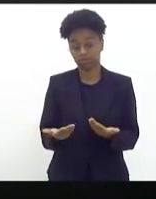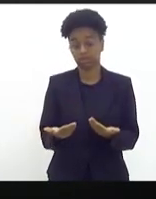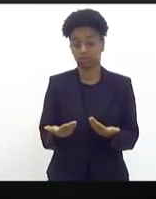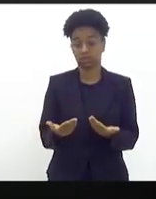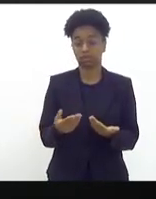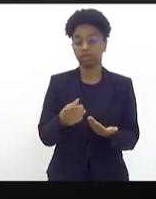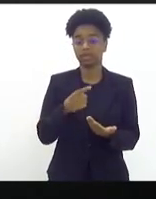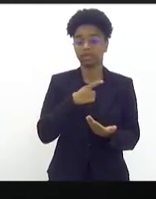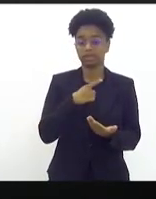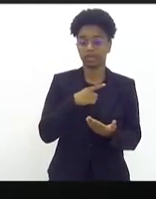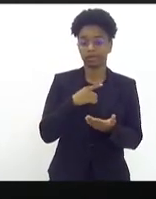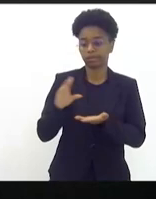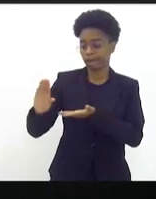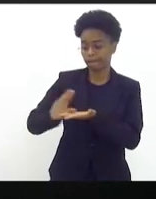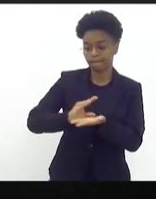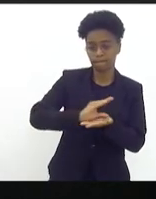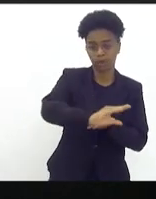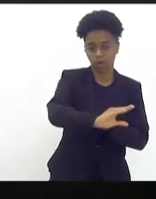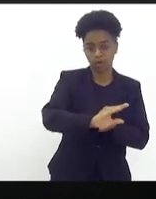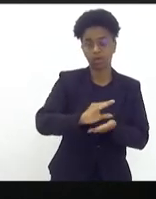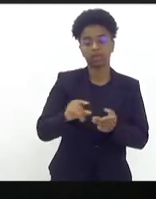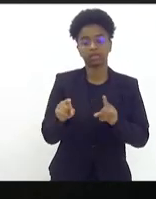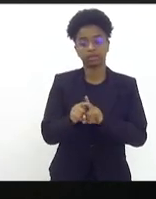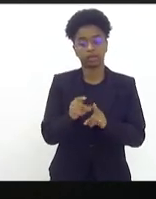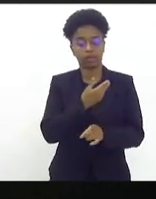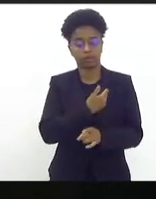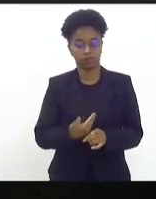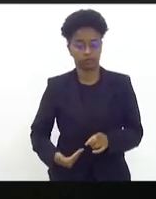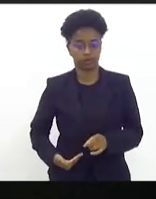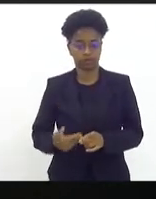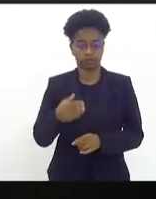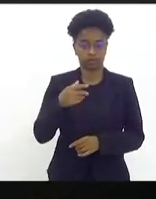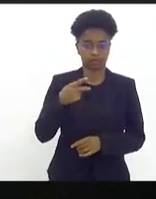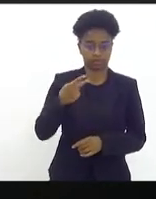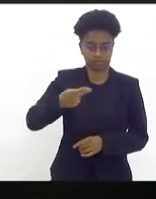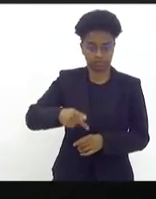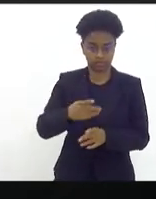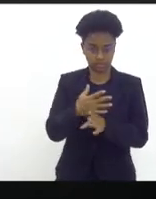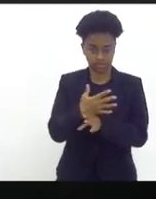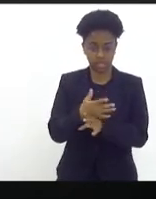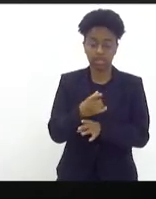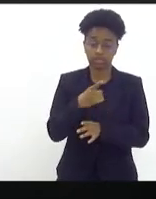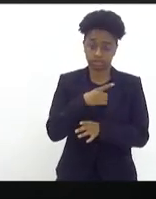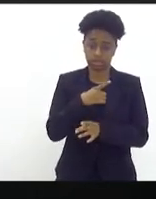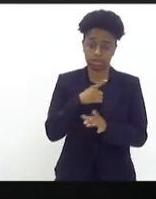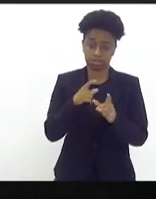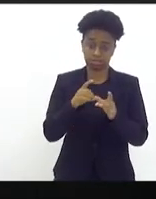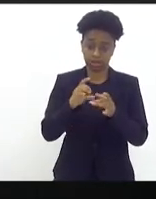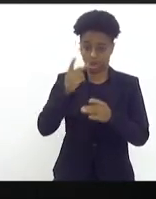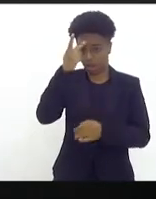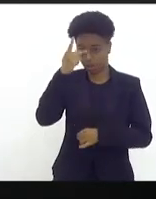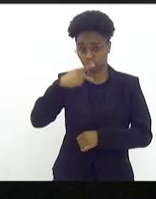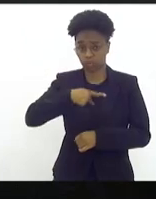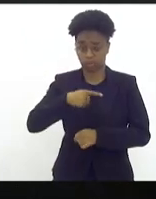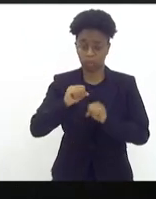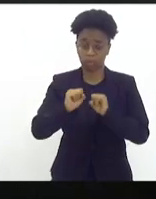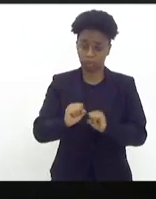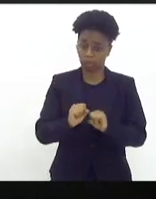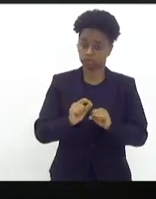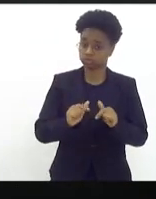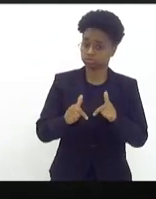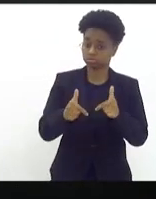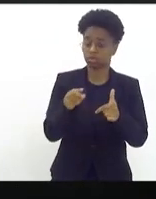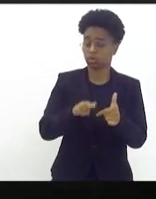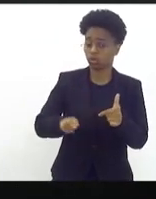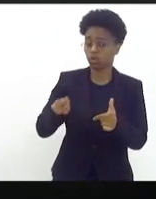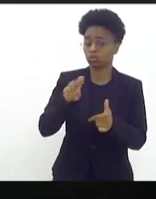dentre esses repasses, né, o governo municipal ele tem, né, autoridade para aplicar naquilo que é de sua necessidade, com